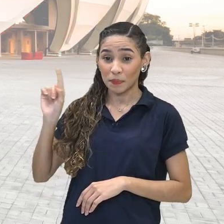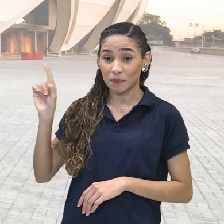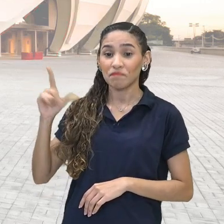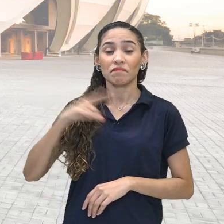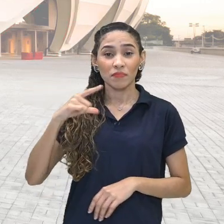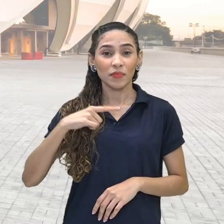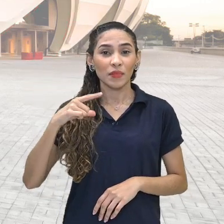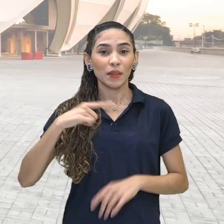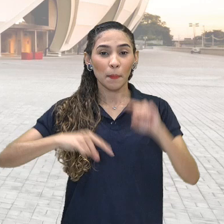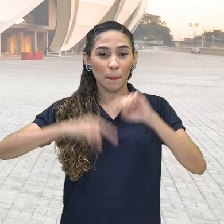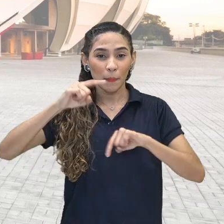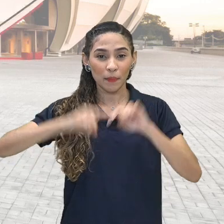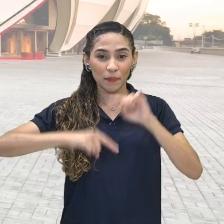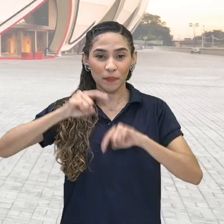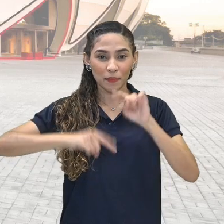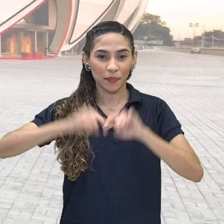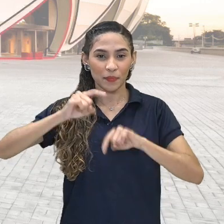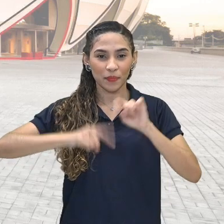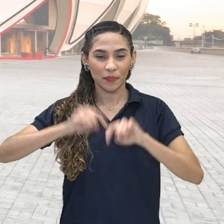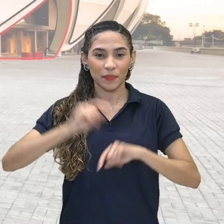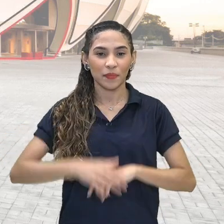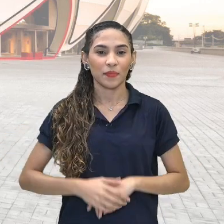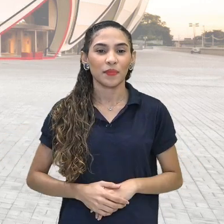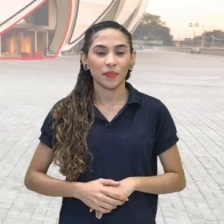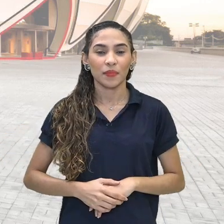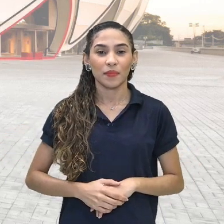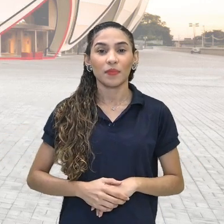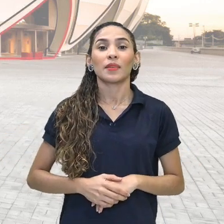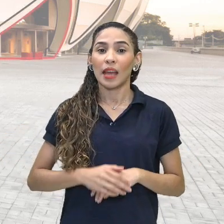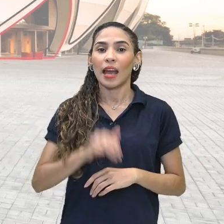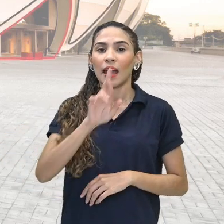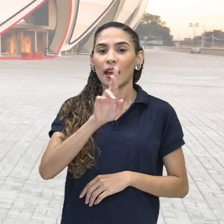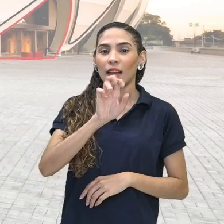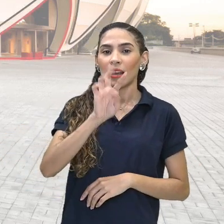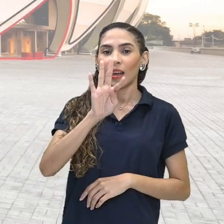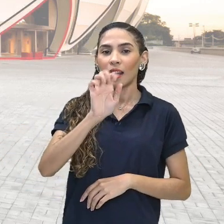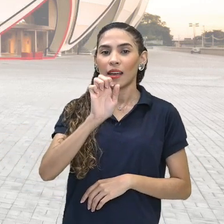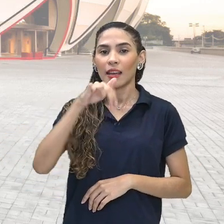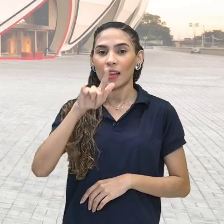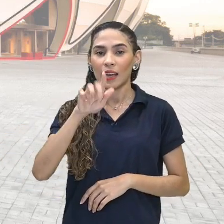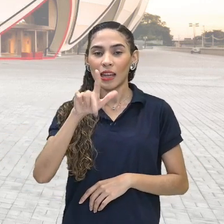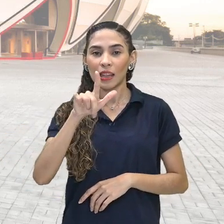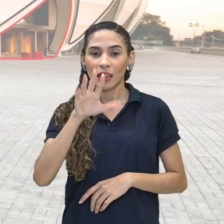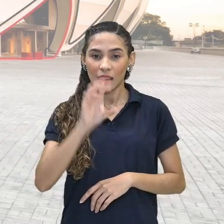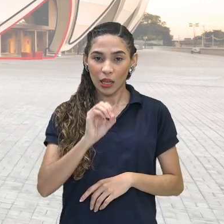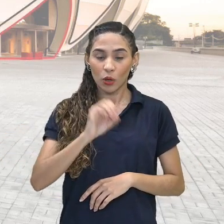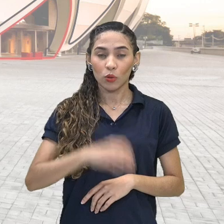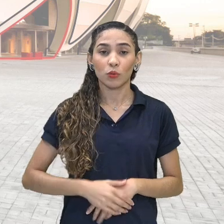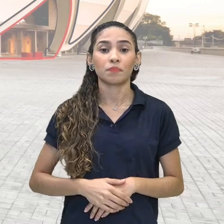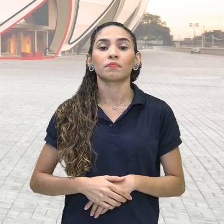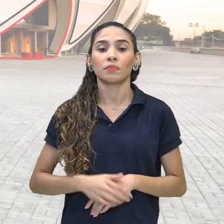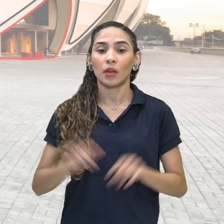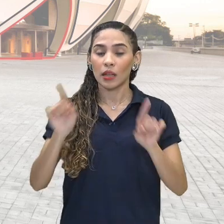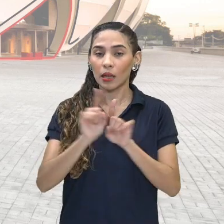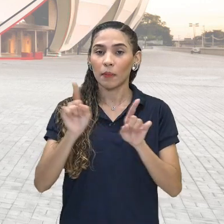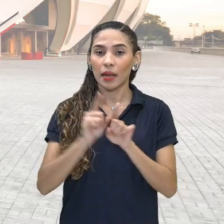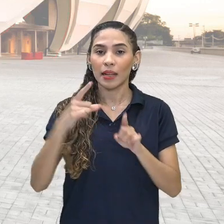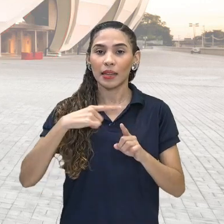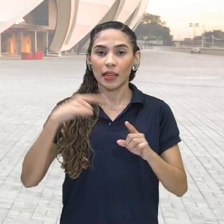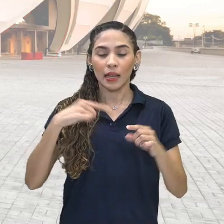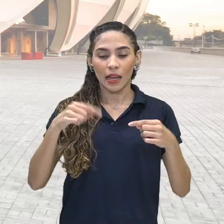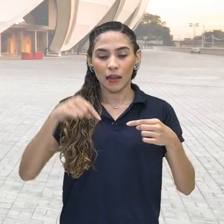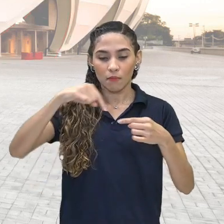formato de uma figura geométrica, que é o retângulo, ok? Ali, o centro do campo tem um